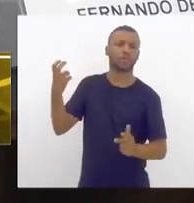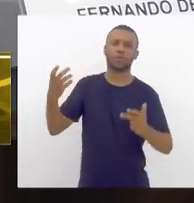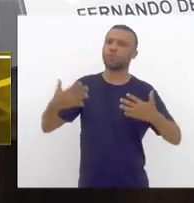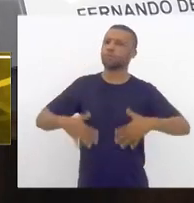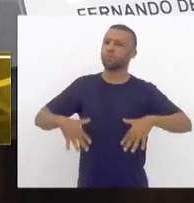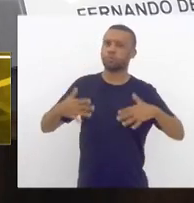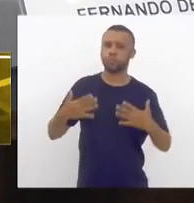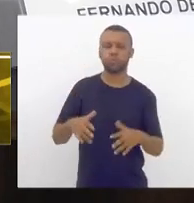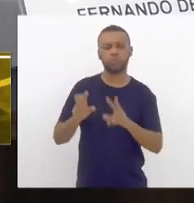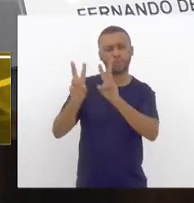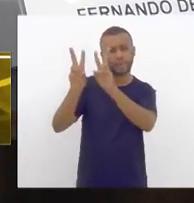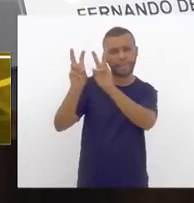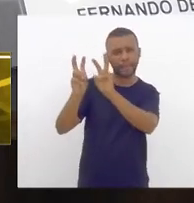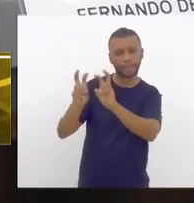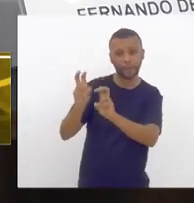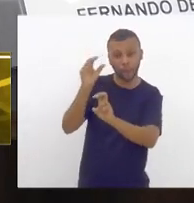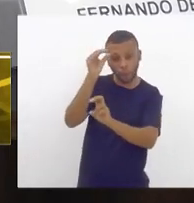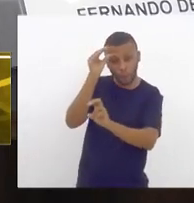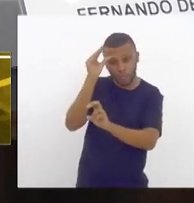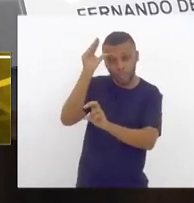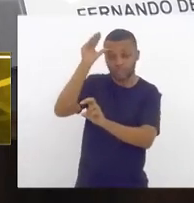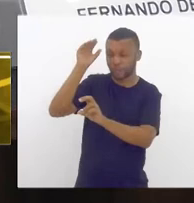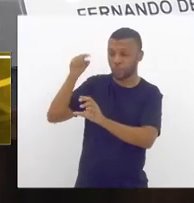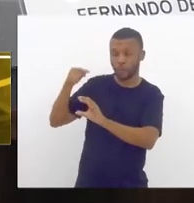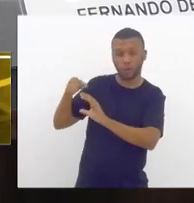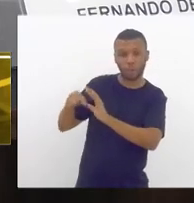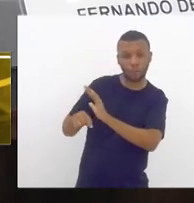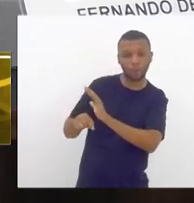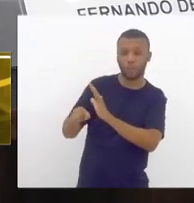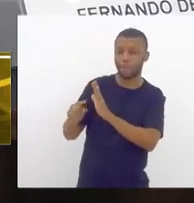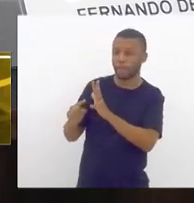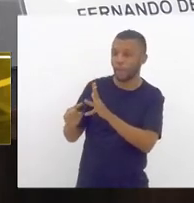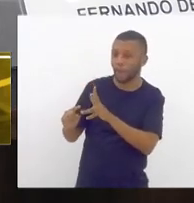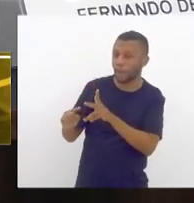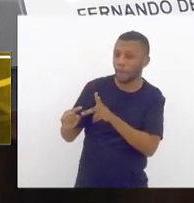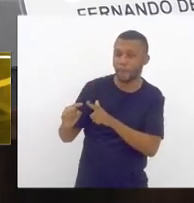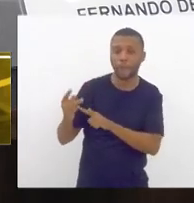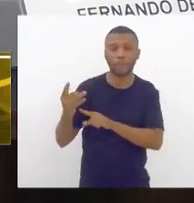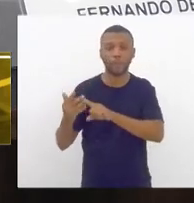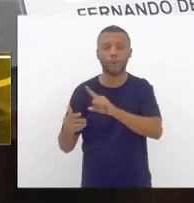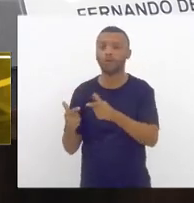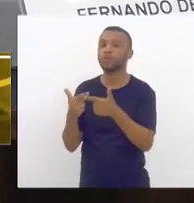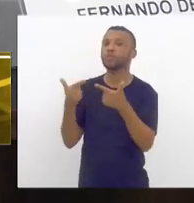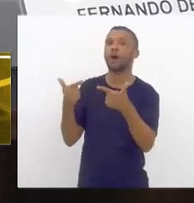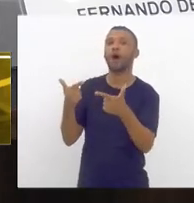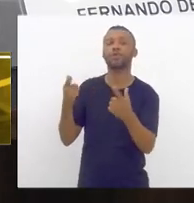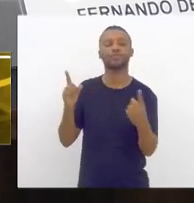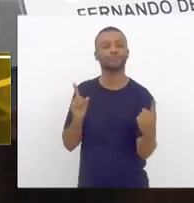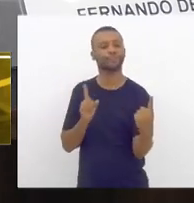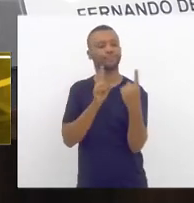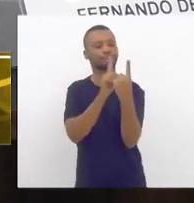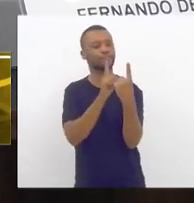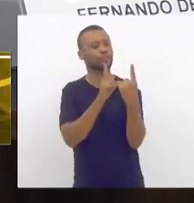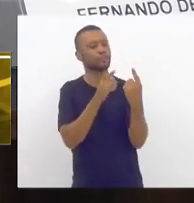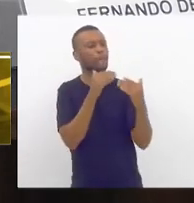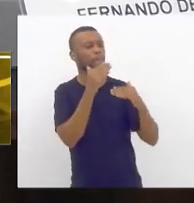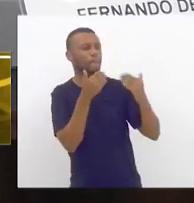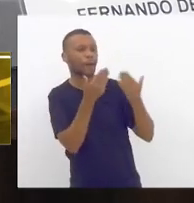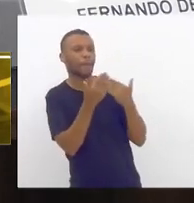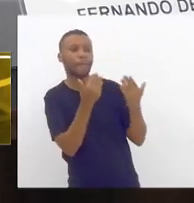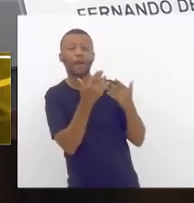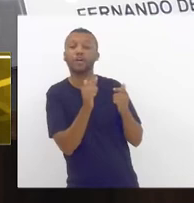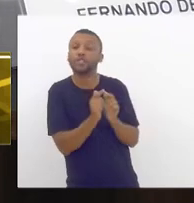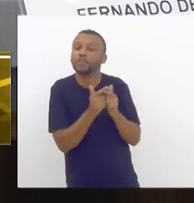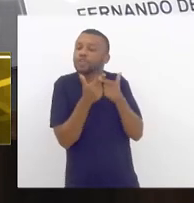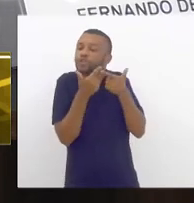nos temas e eu digo a ele todos os dias porque eu tenho a sorte de falar com ele quase todos os dias que sorte